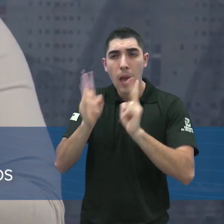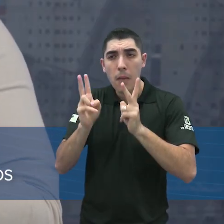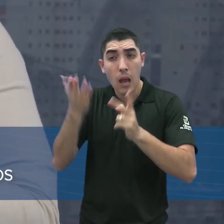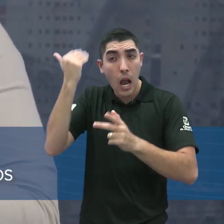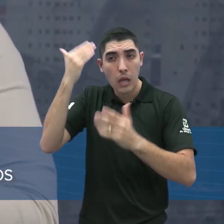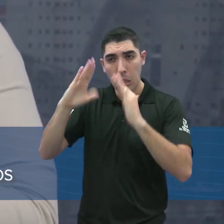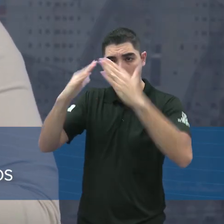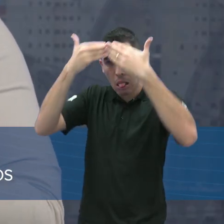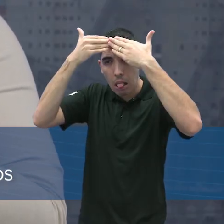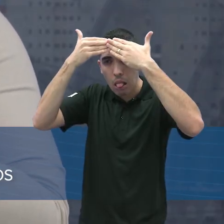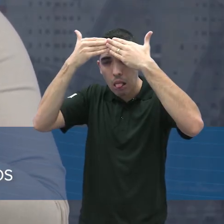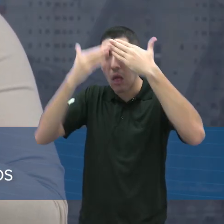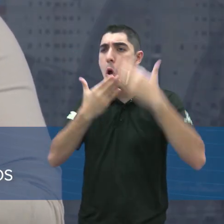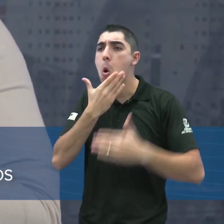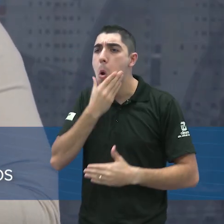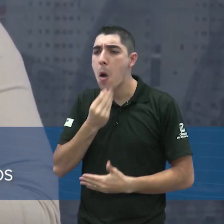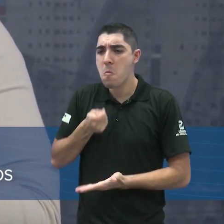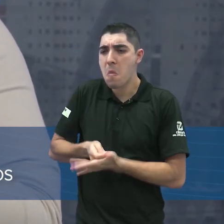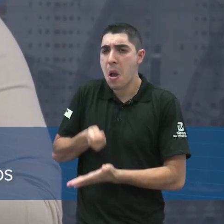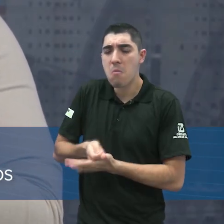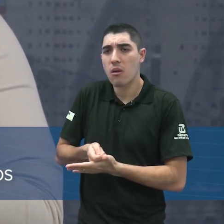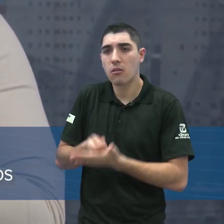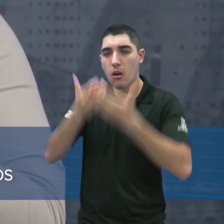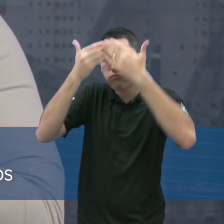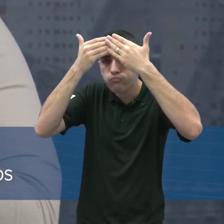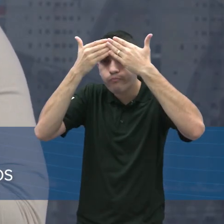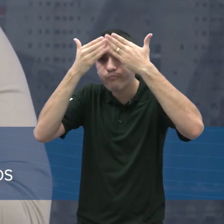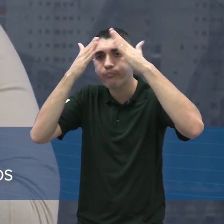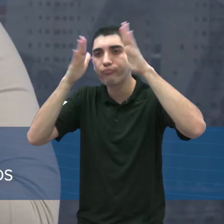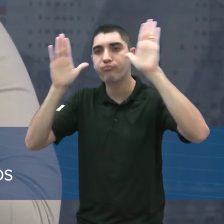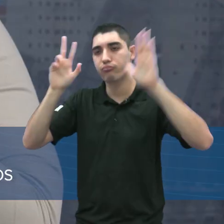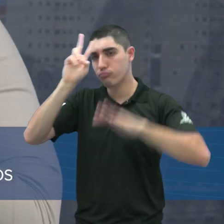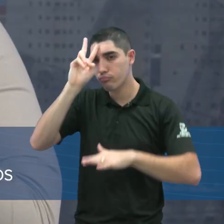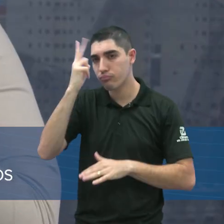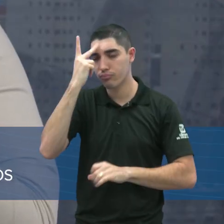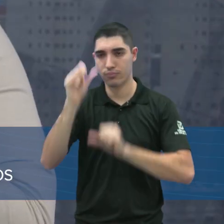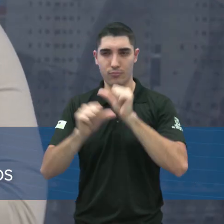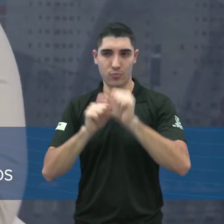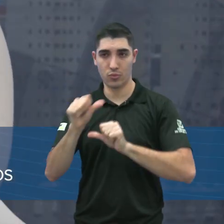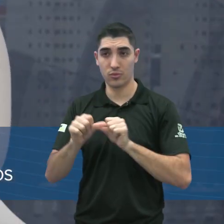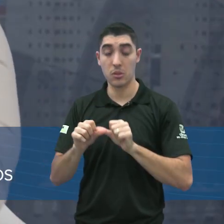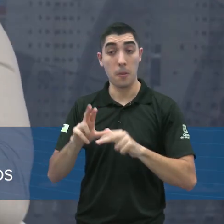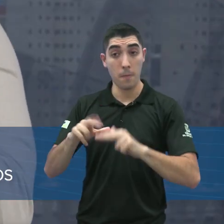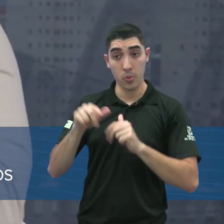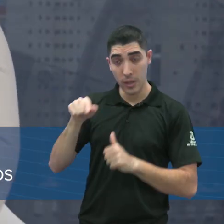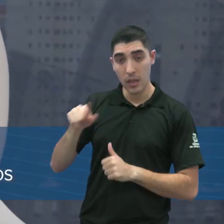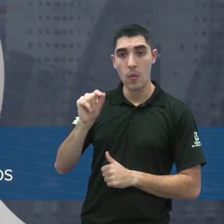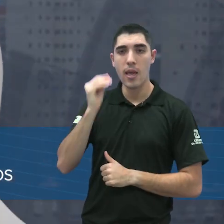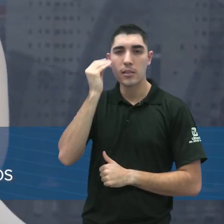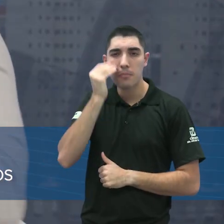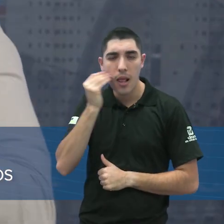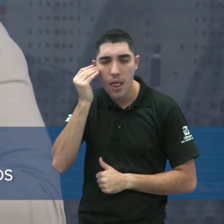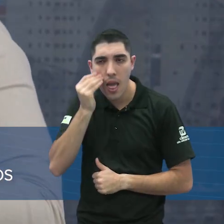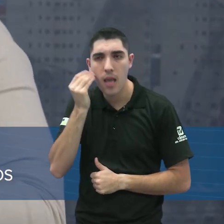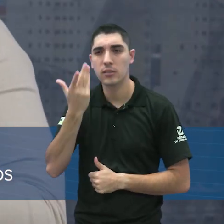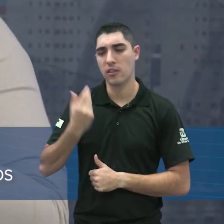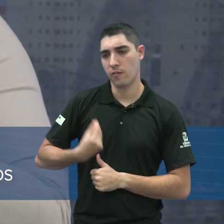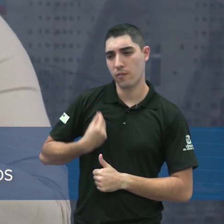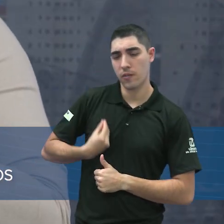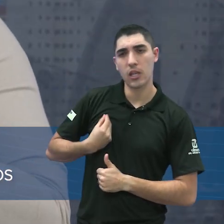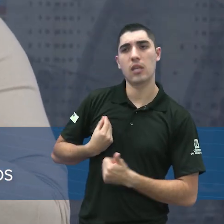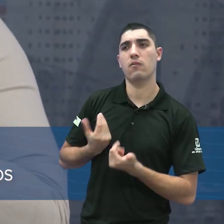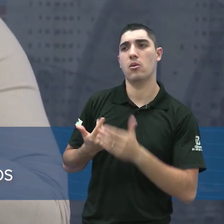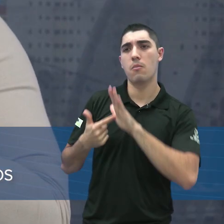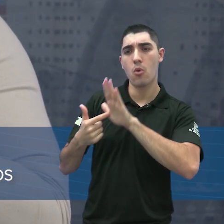definição do que é homem, do que é a masculinidade, e esse questionamento que vem com as vivências, com acesso à informação,